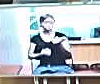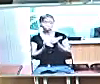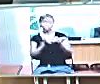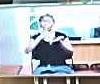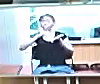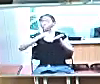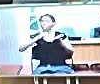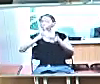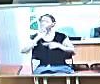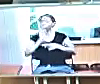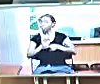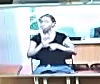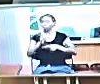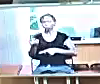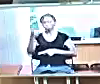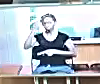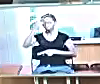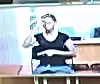cultura